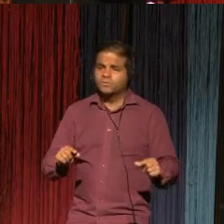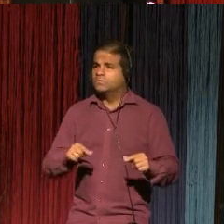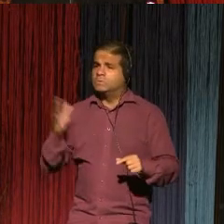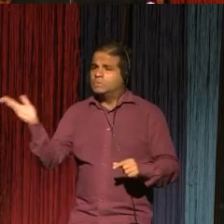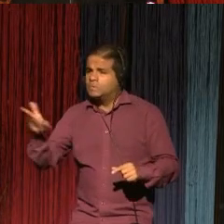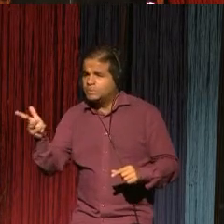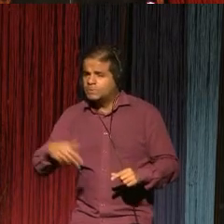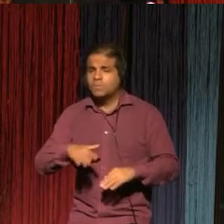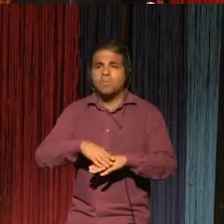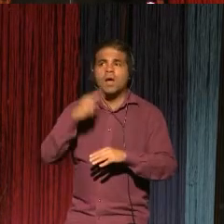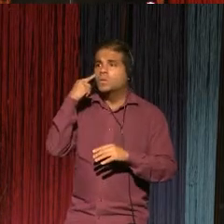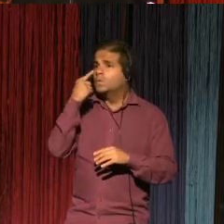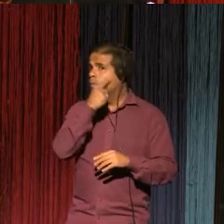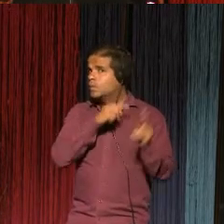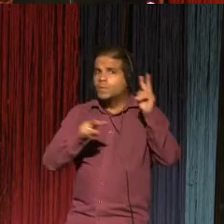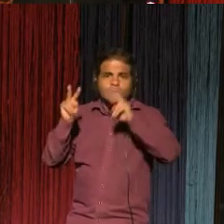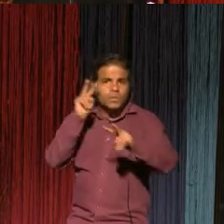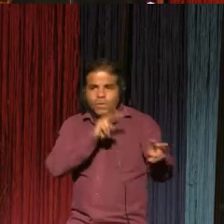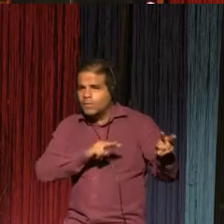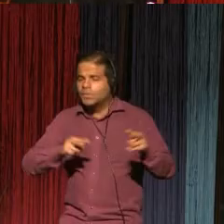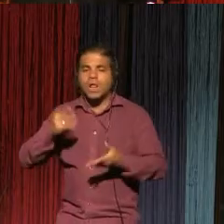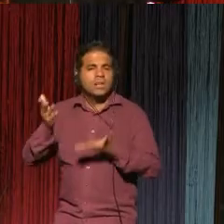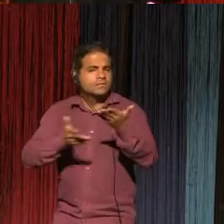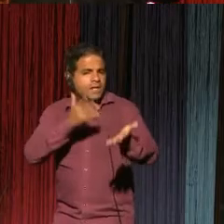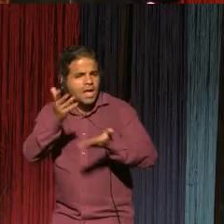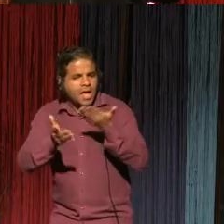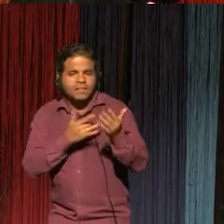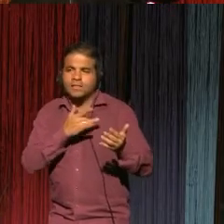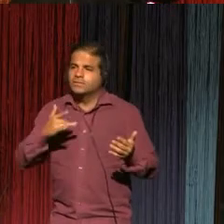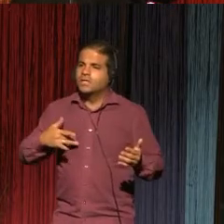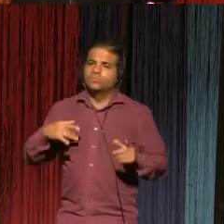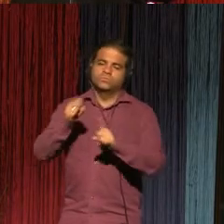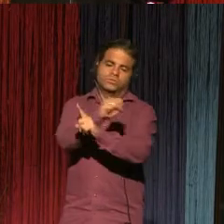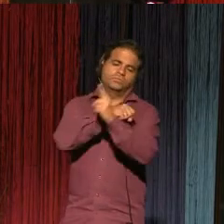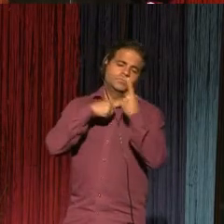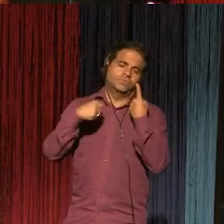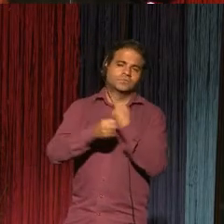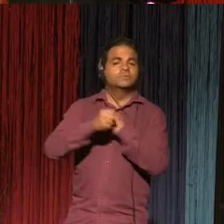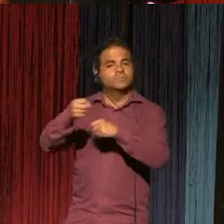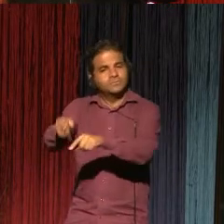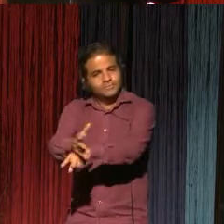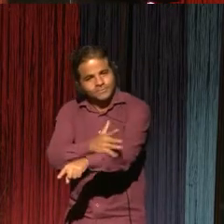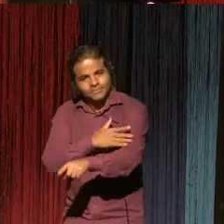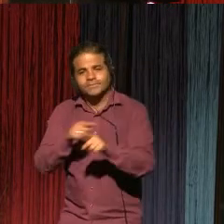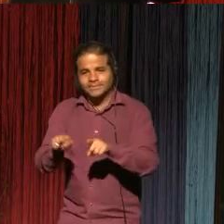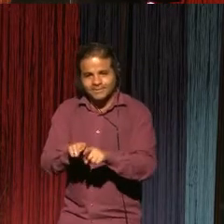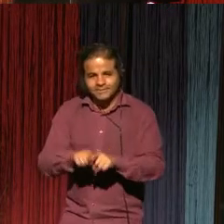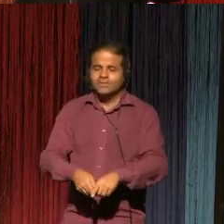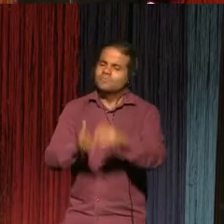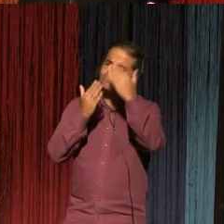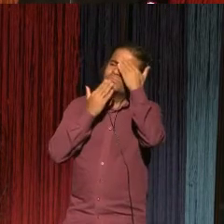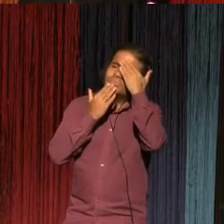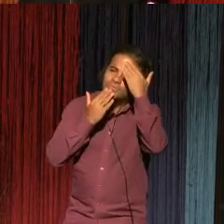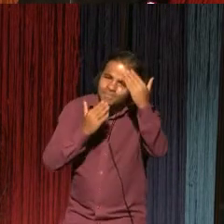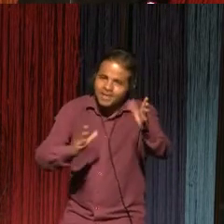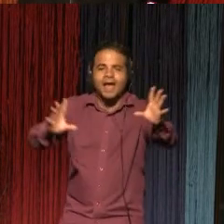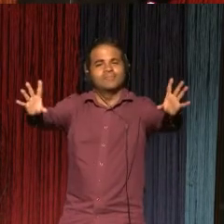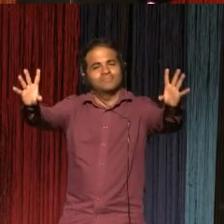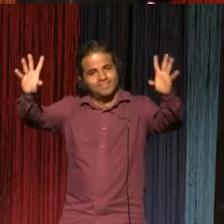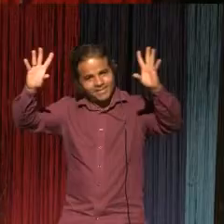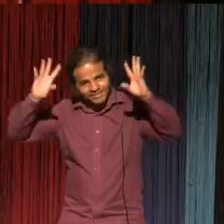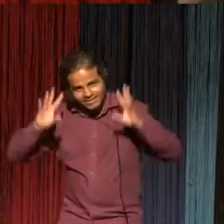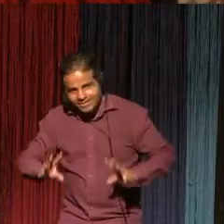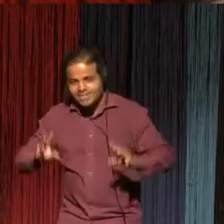mais holística, que também trata da saúde social e emocional. Muito obrigada pela atenção de todos.